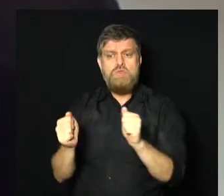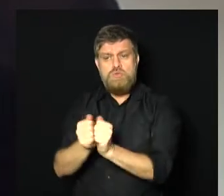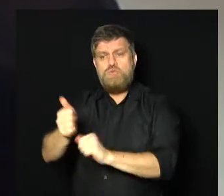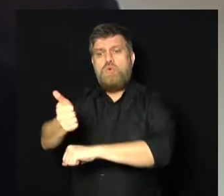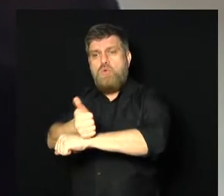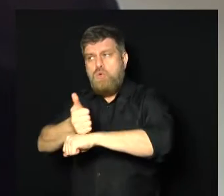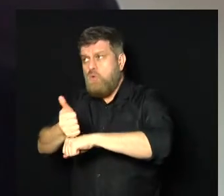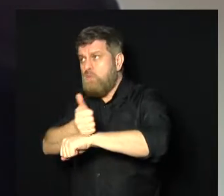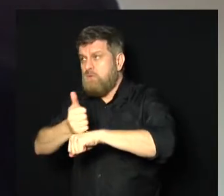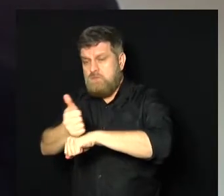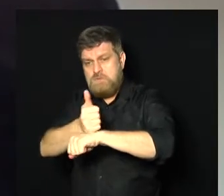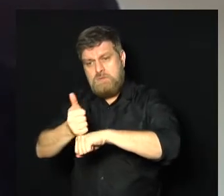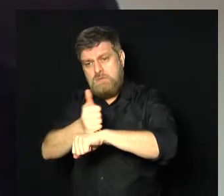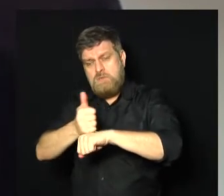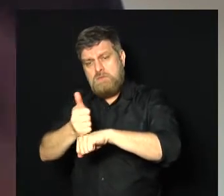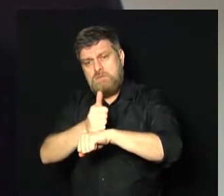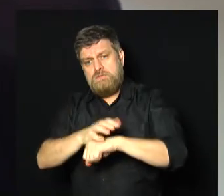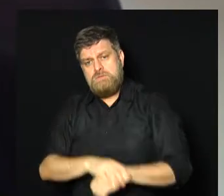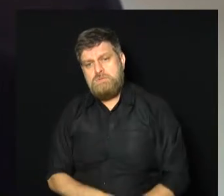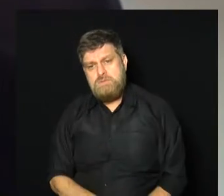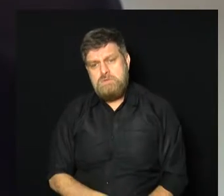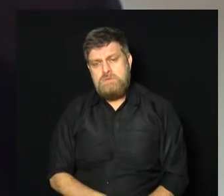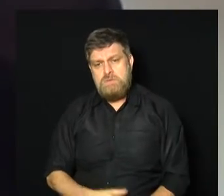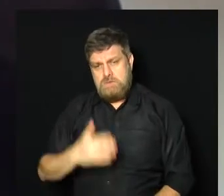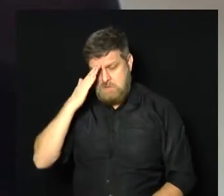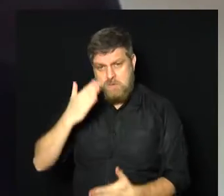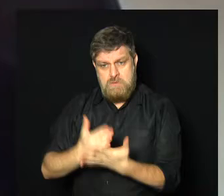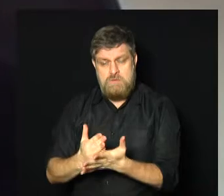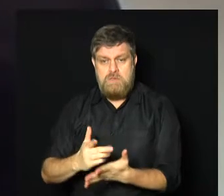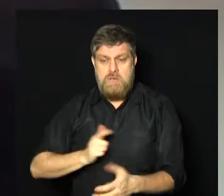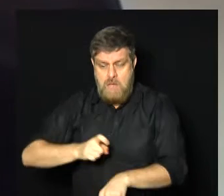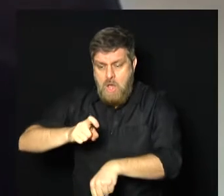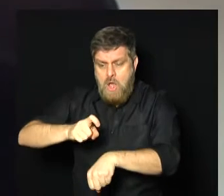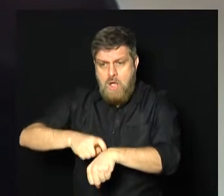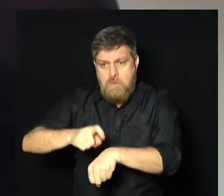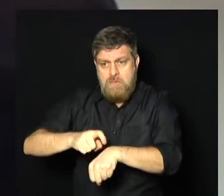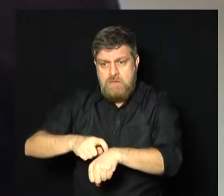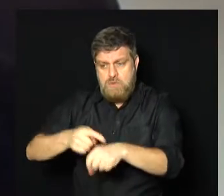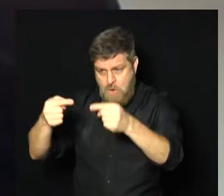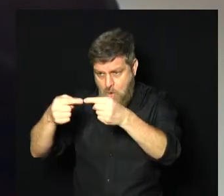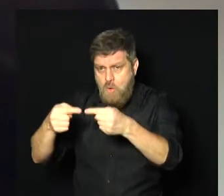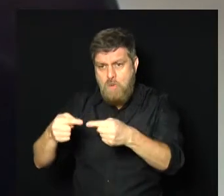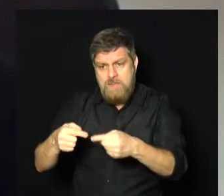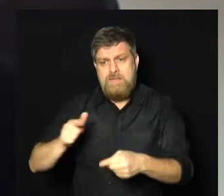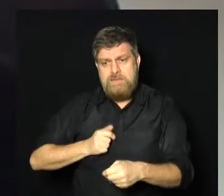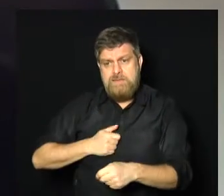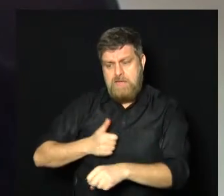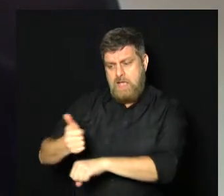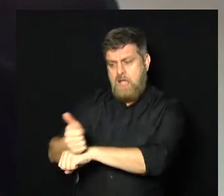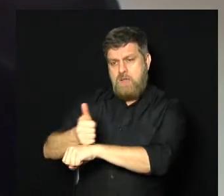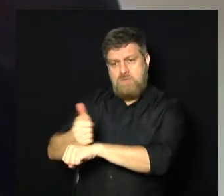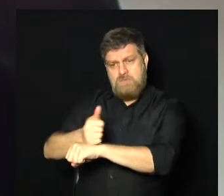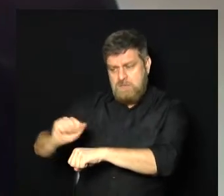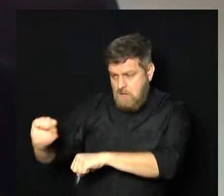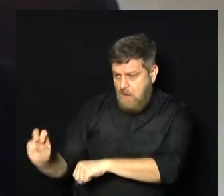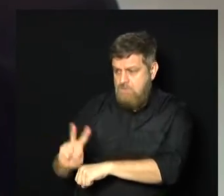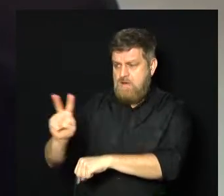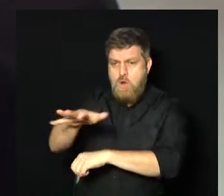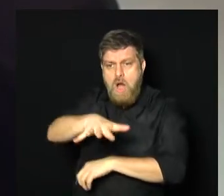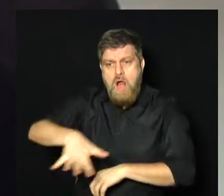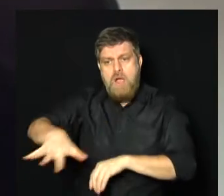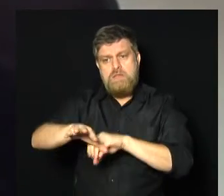profissionais. E certamente é oportuno do reconhecimento desse papel